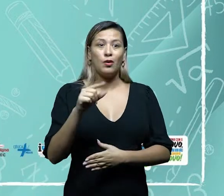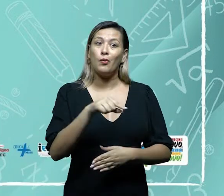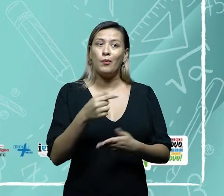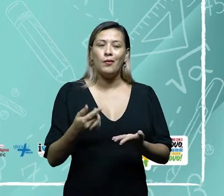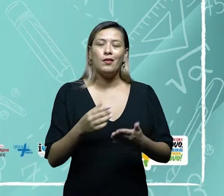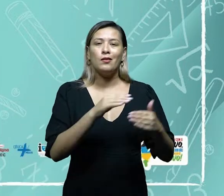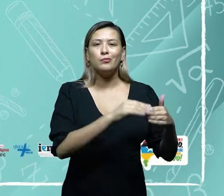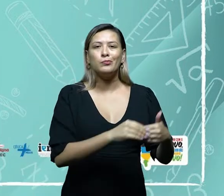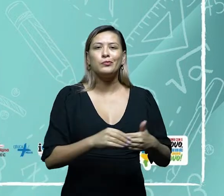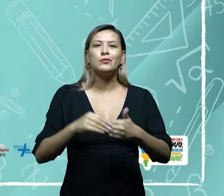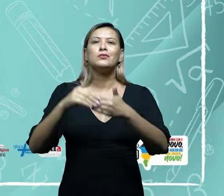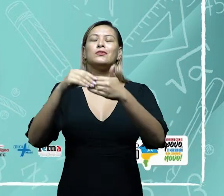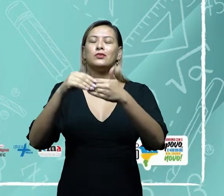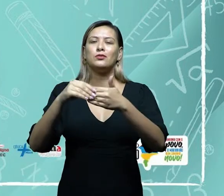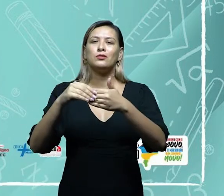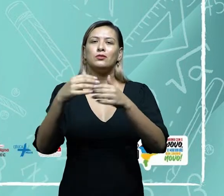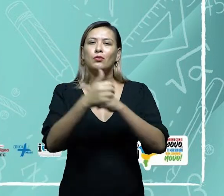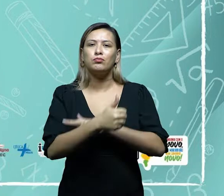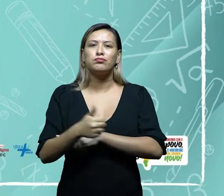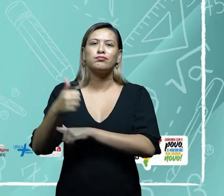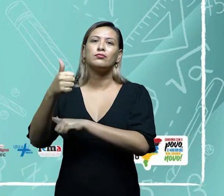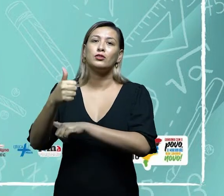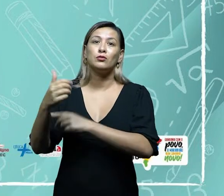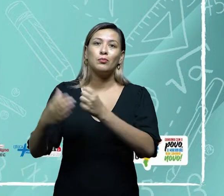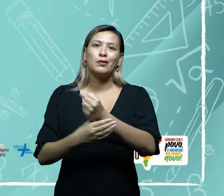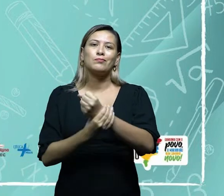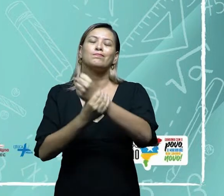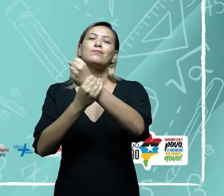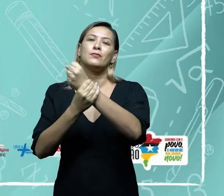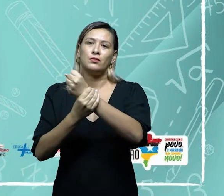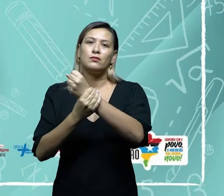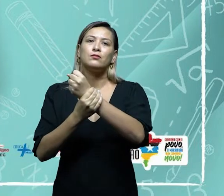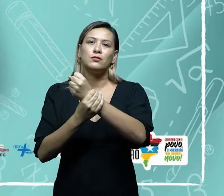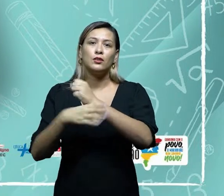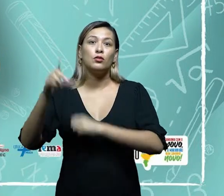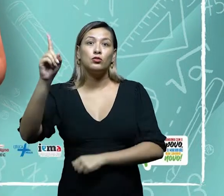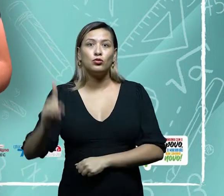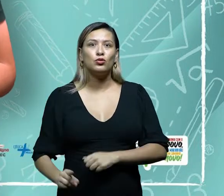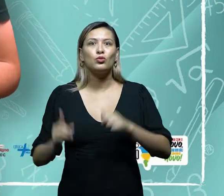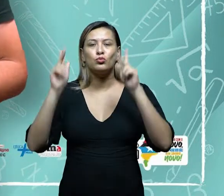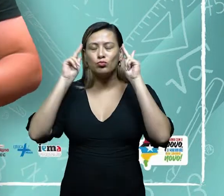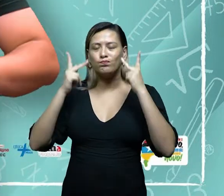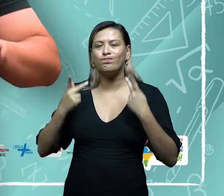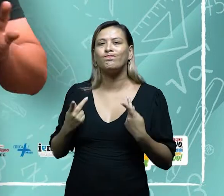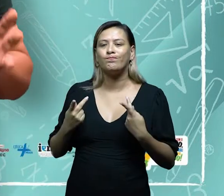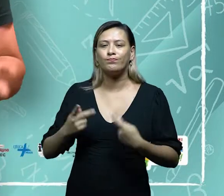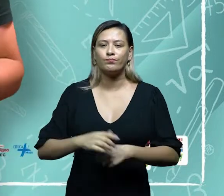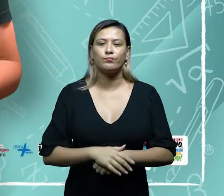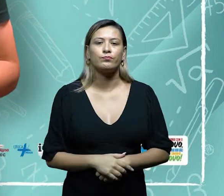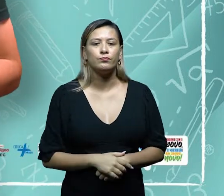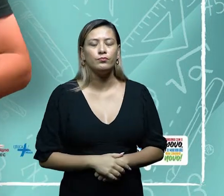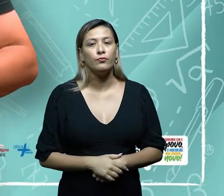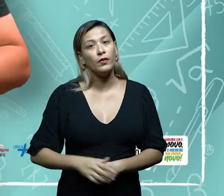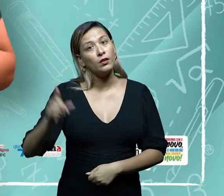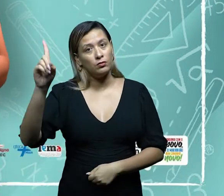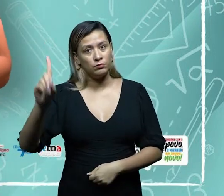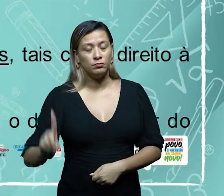positivados, tá bom? Porque tratam-se, na verdade, de garantias, direitos humanos. Então, são